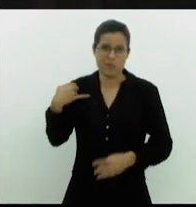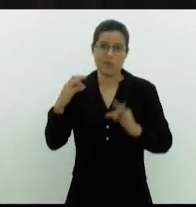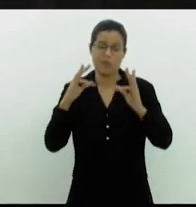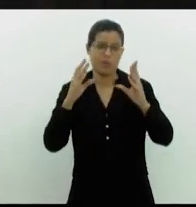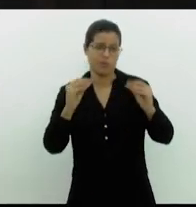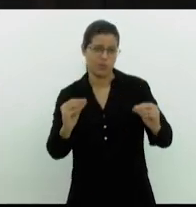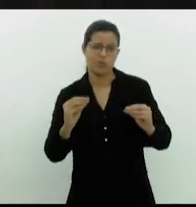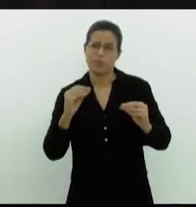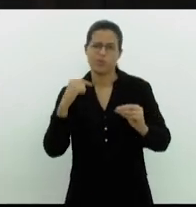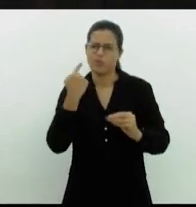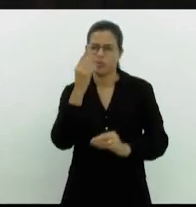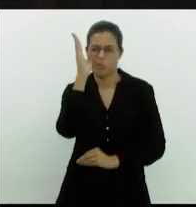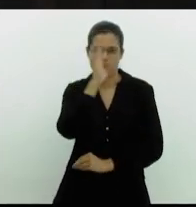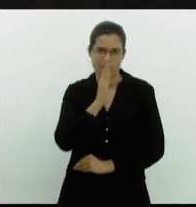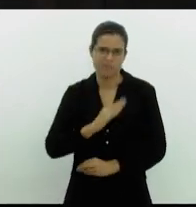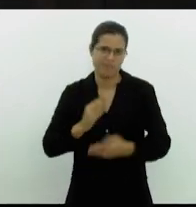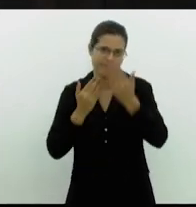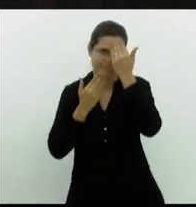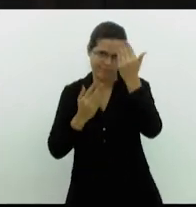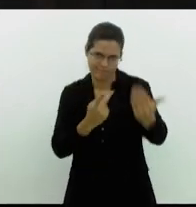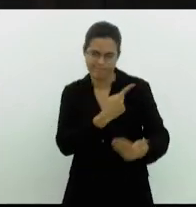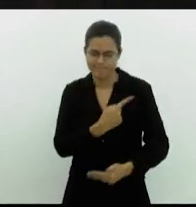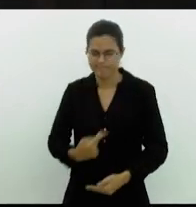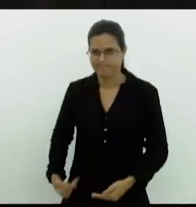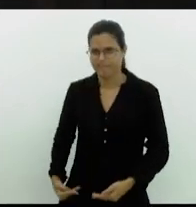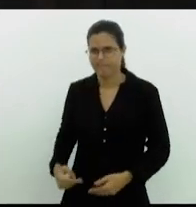o nosso país. Muito obrigado, senhor presidente.